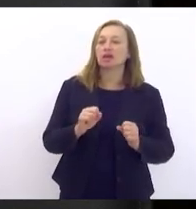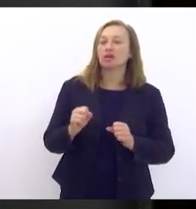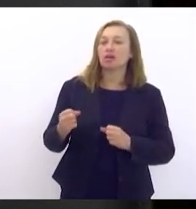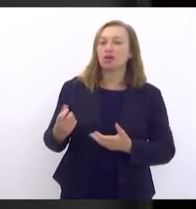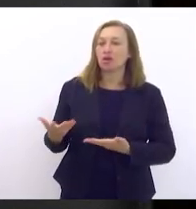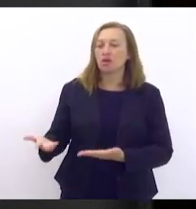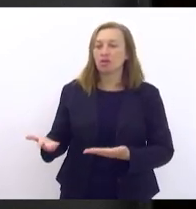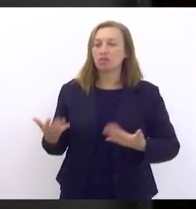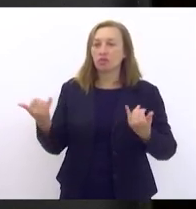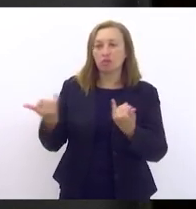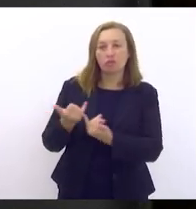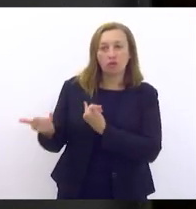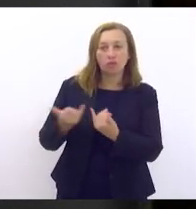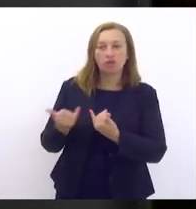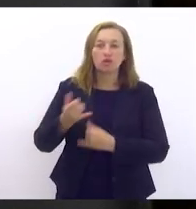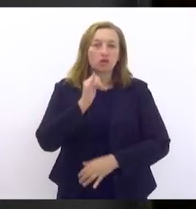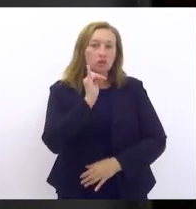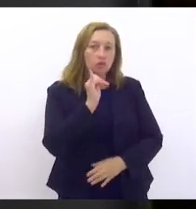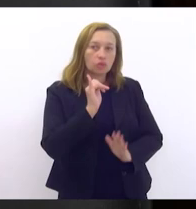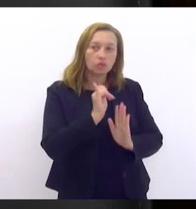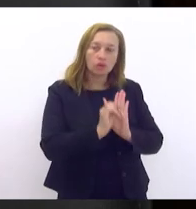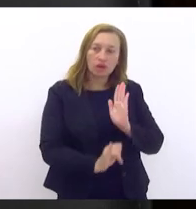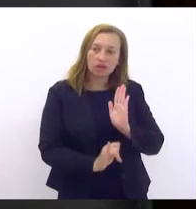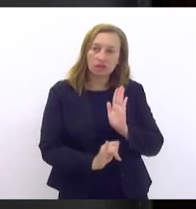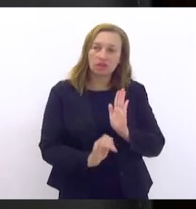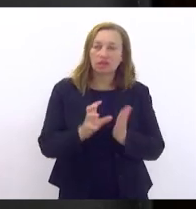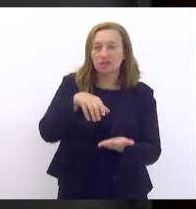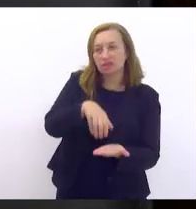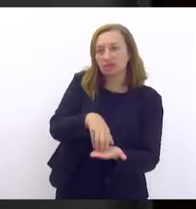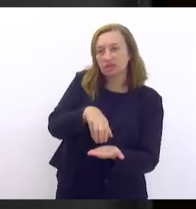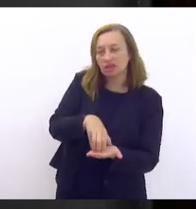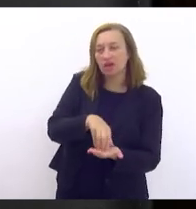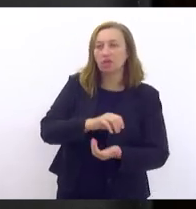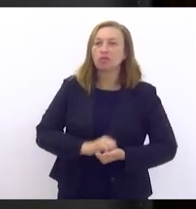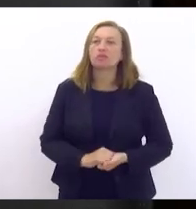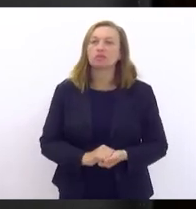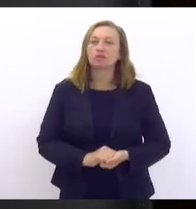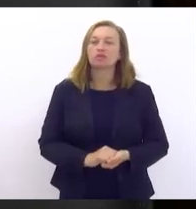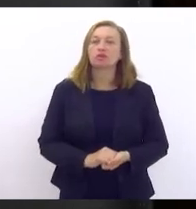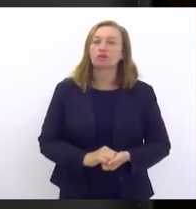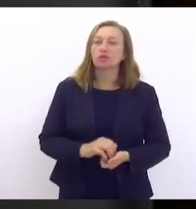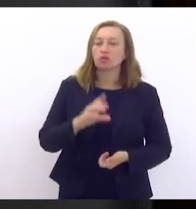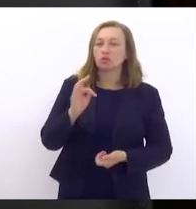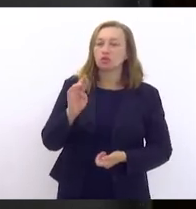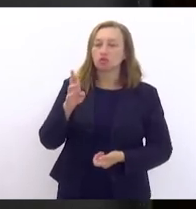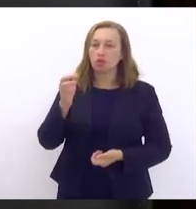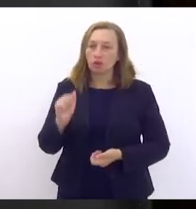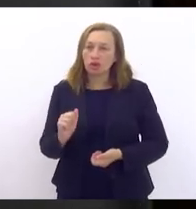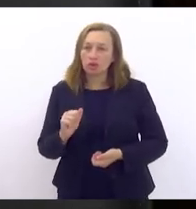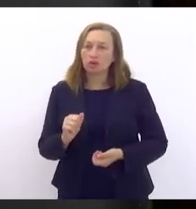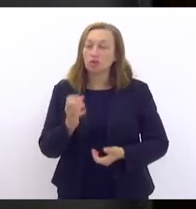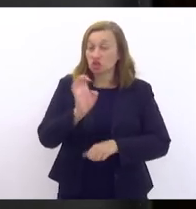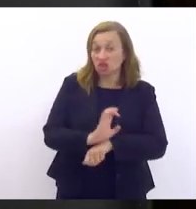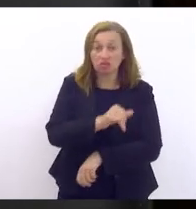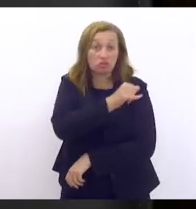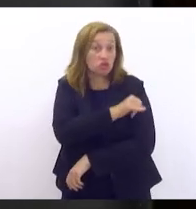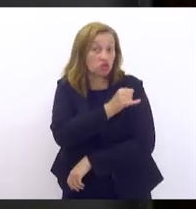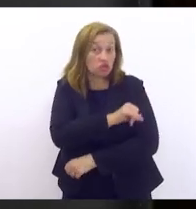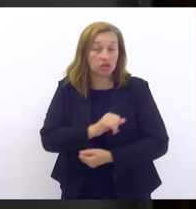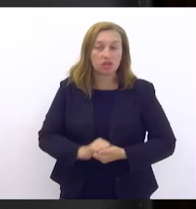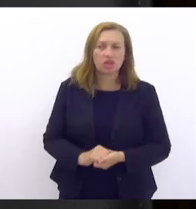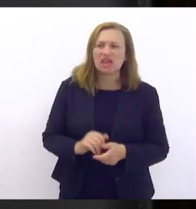aqui a informação do relatório da central de Custódia o relatório preliminar 2022 e o estado do Rio de Janeiro